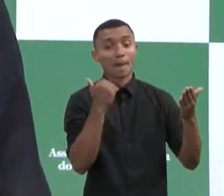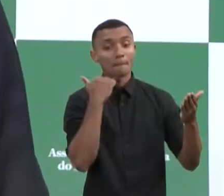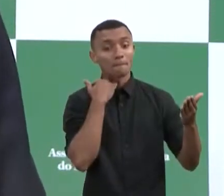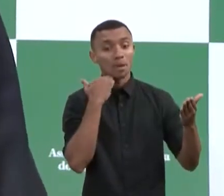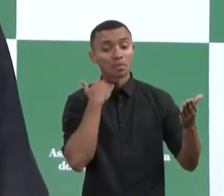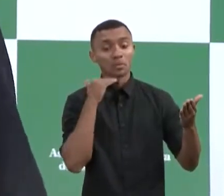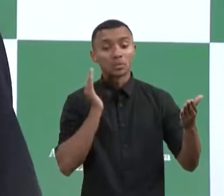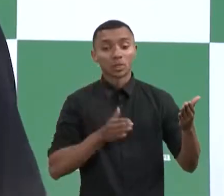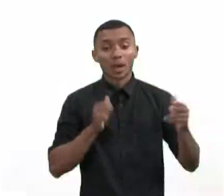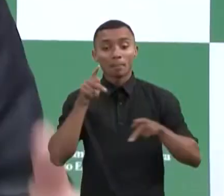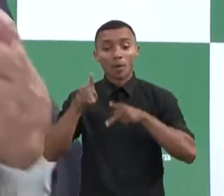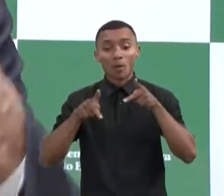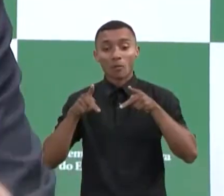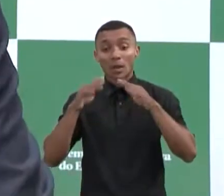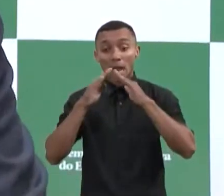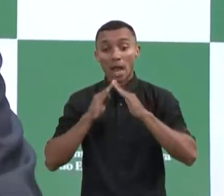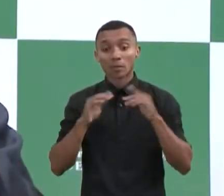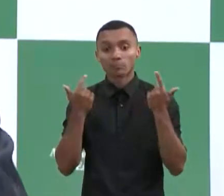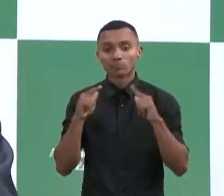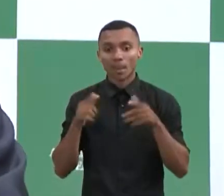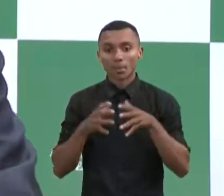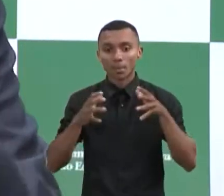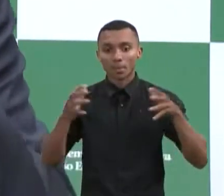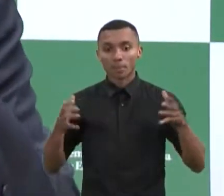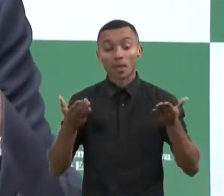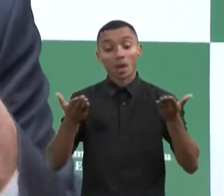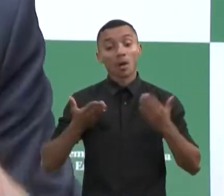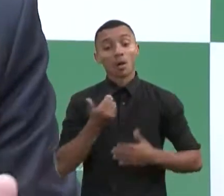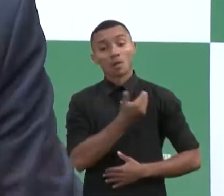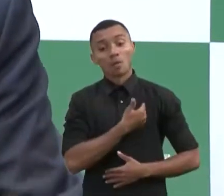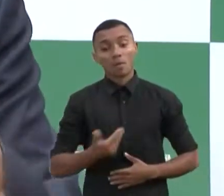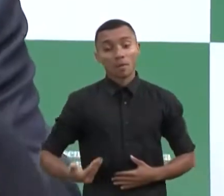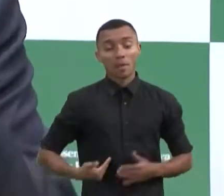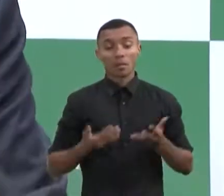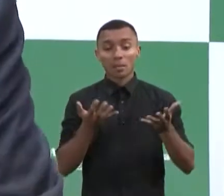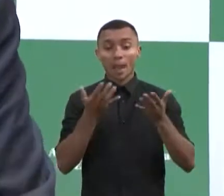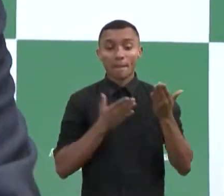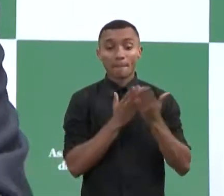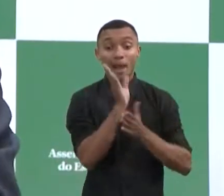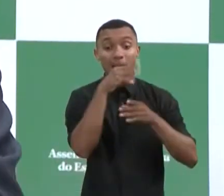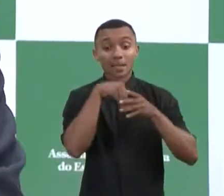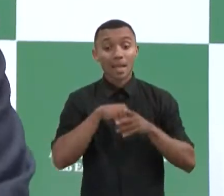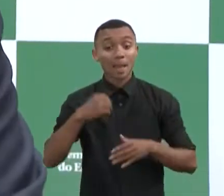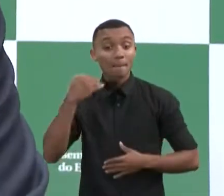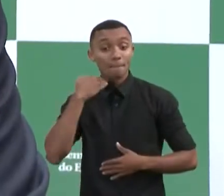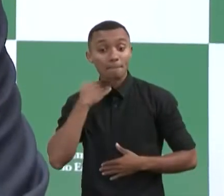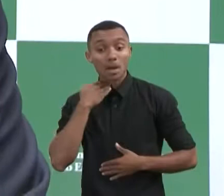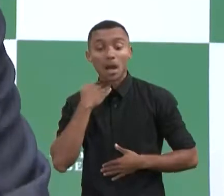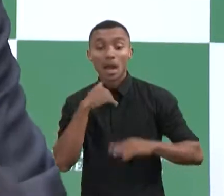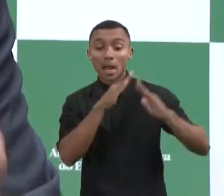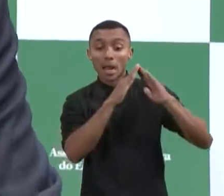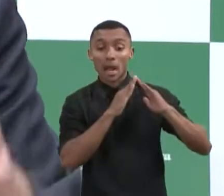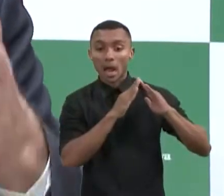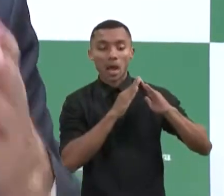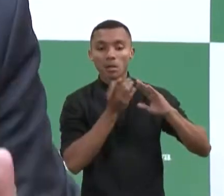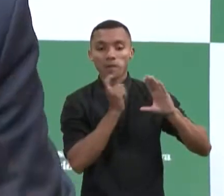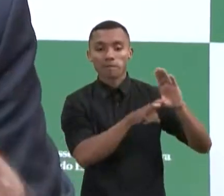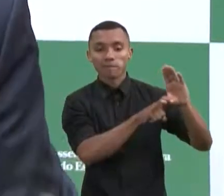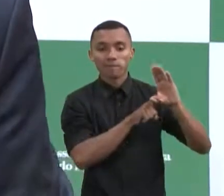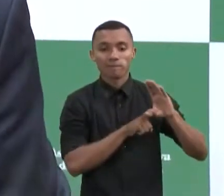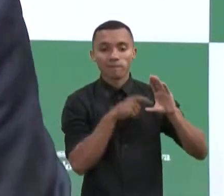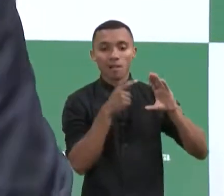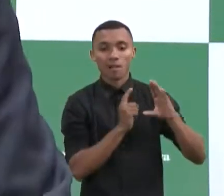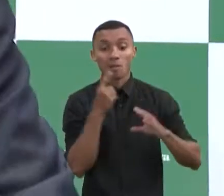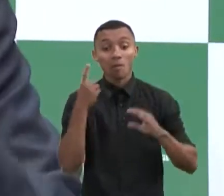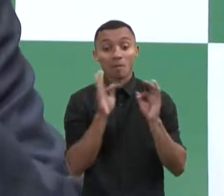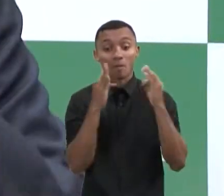aumentar a população sem teto. E agora o governo quer permitir que o banco penhore a única casa que a